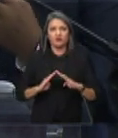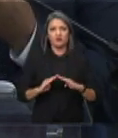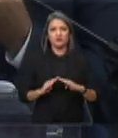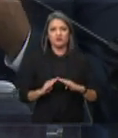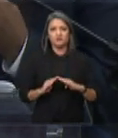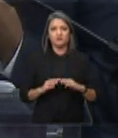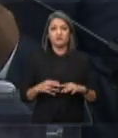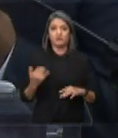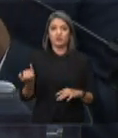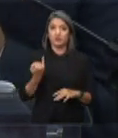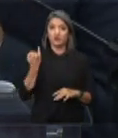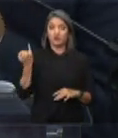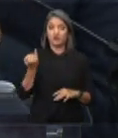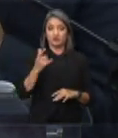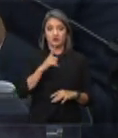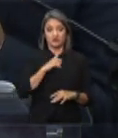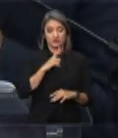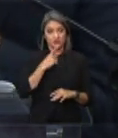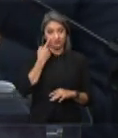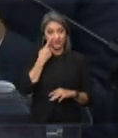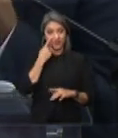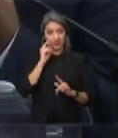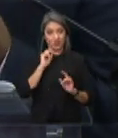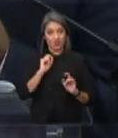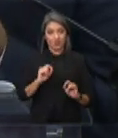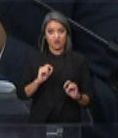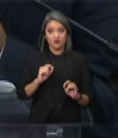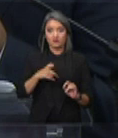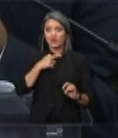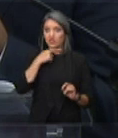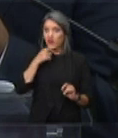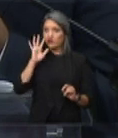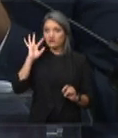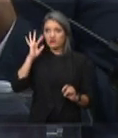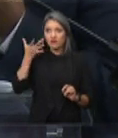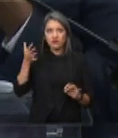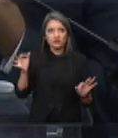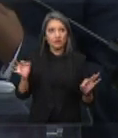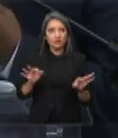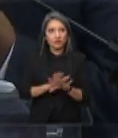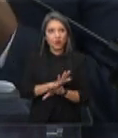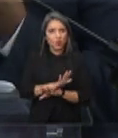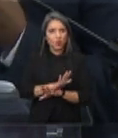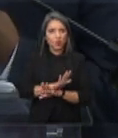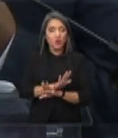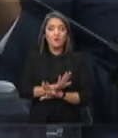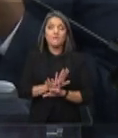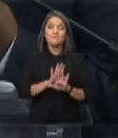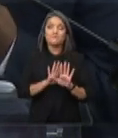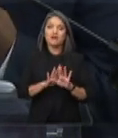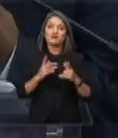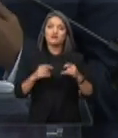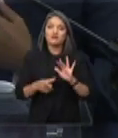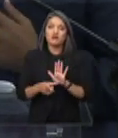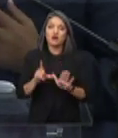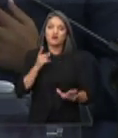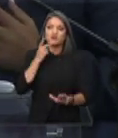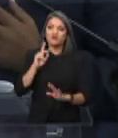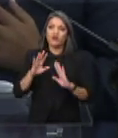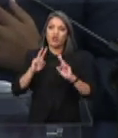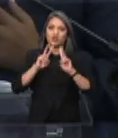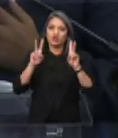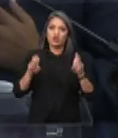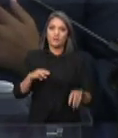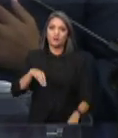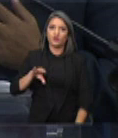é muito importante a gente perceber que a gente não vai conseguir superar a situação de rua sem trazer a questão da moradia E